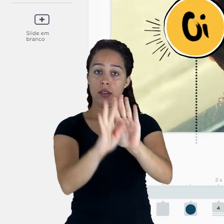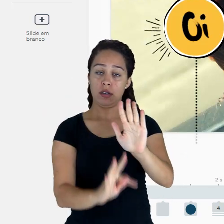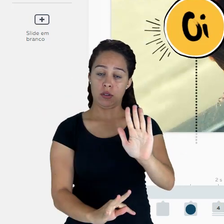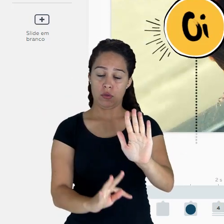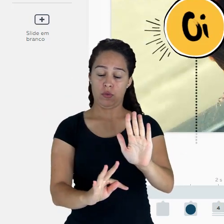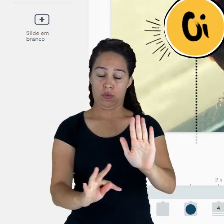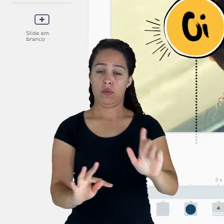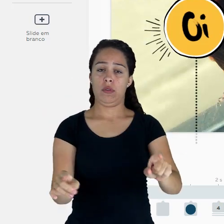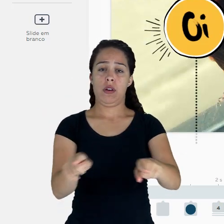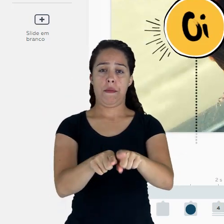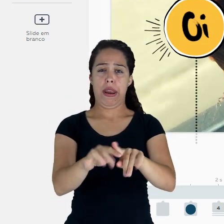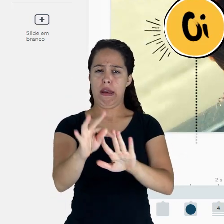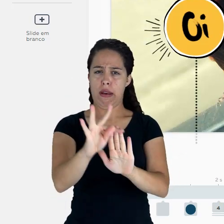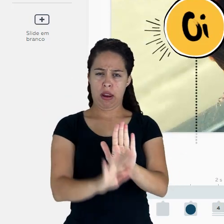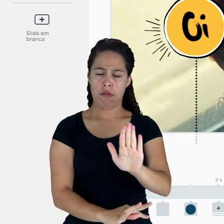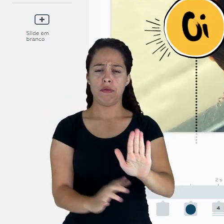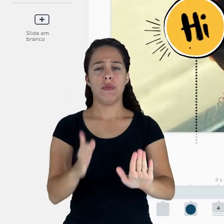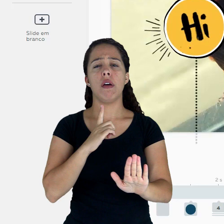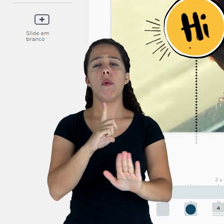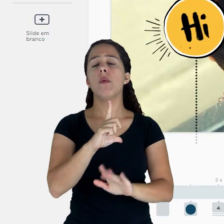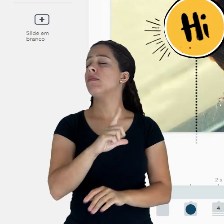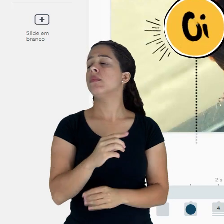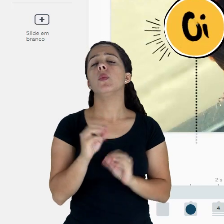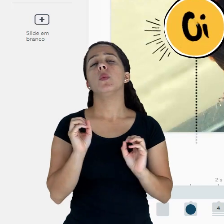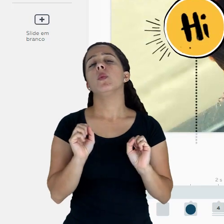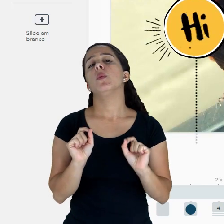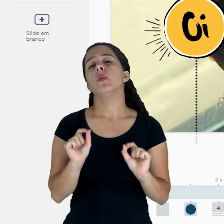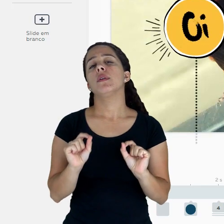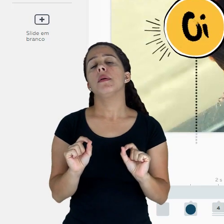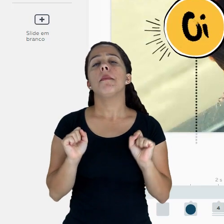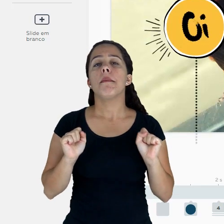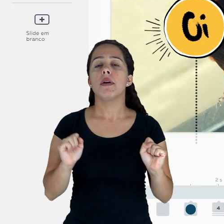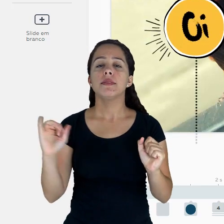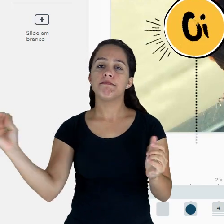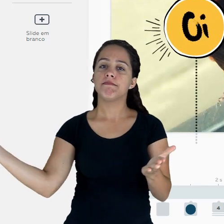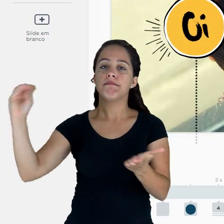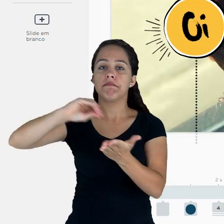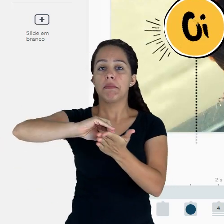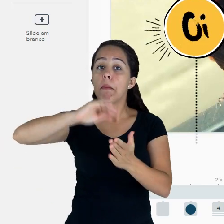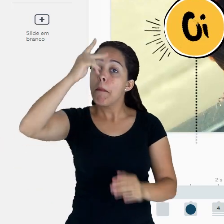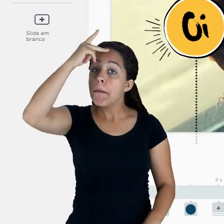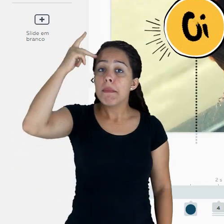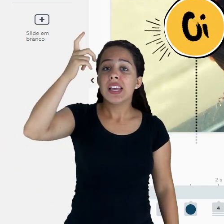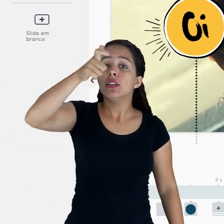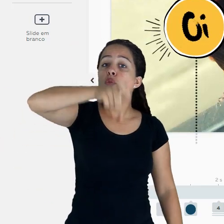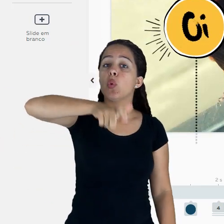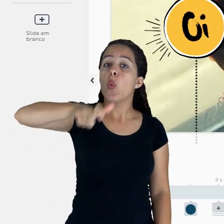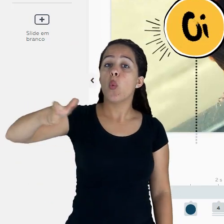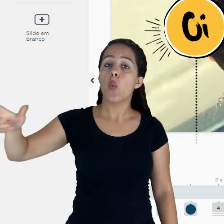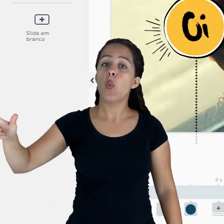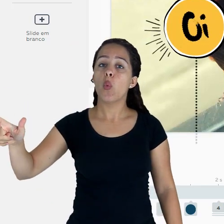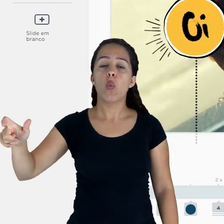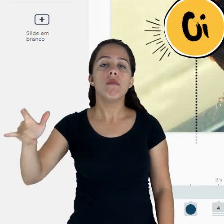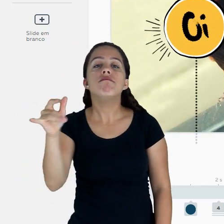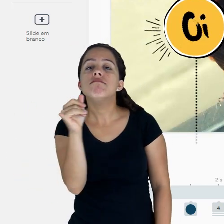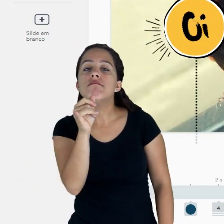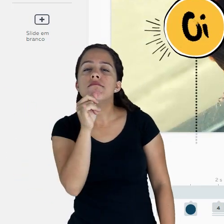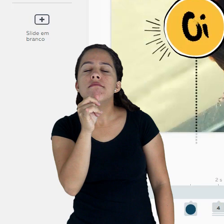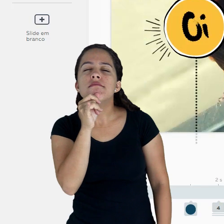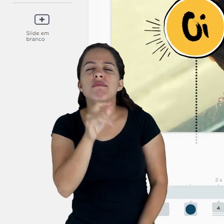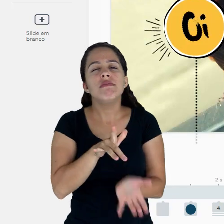além de textos gente tem a opção de incluir personagens então eu posso incluir um